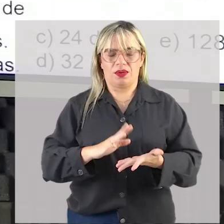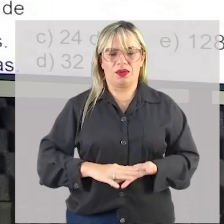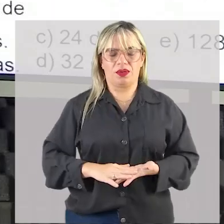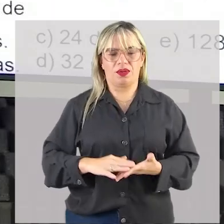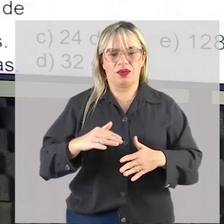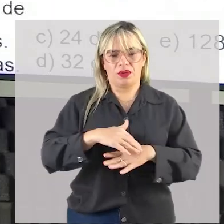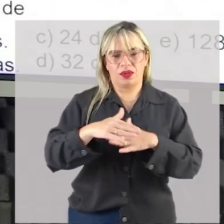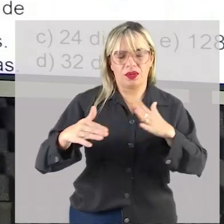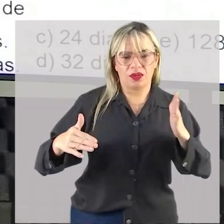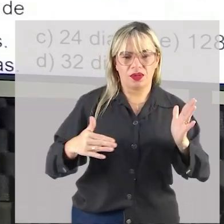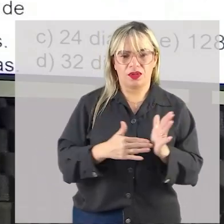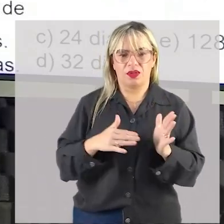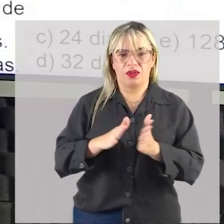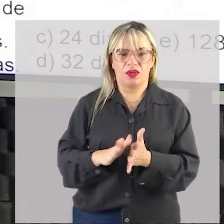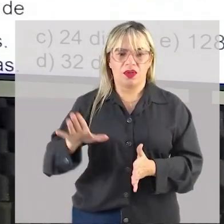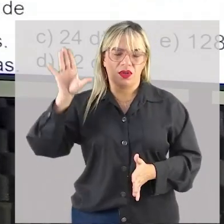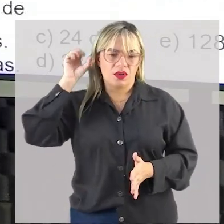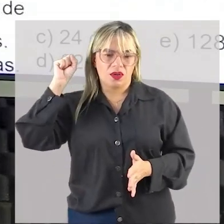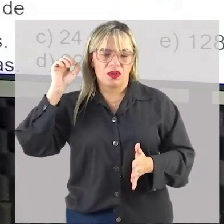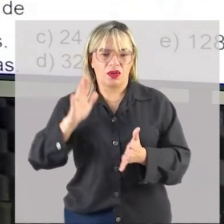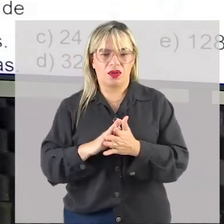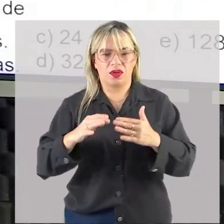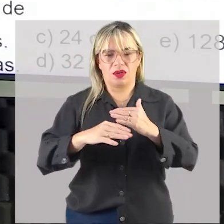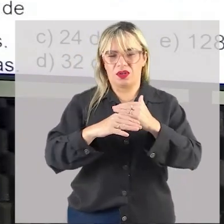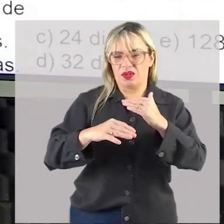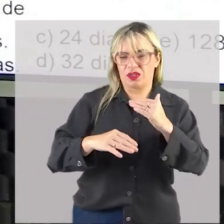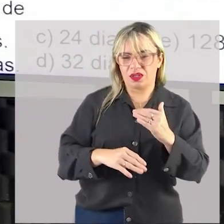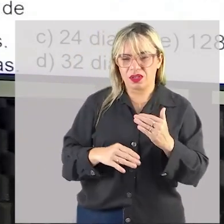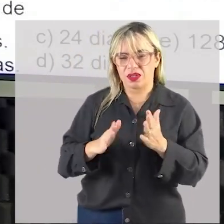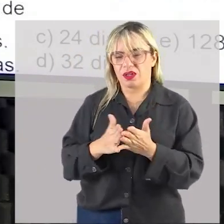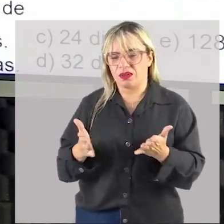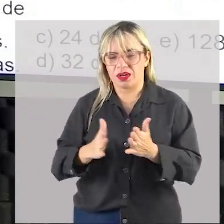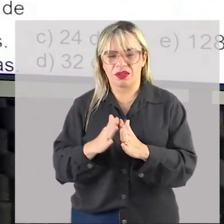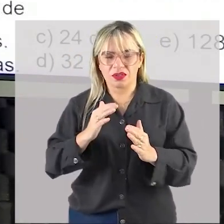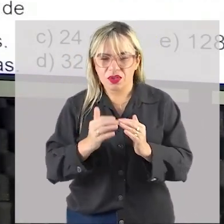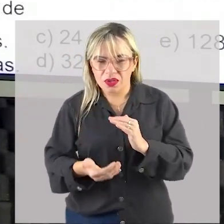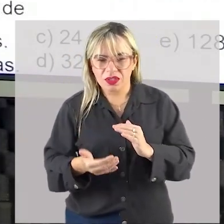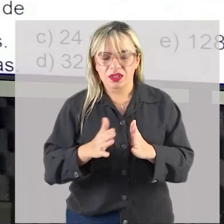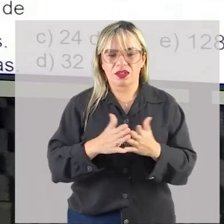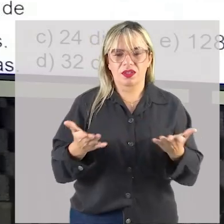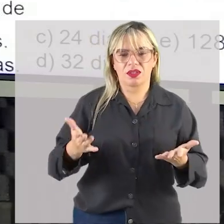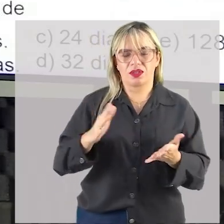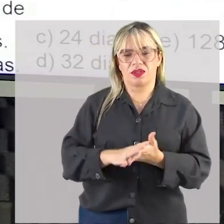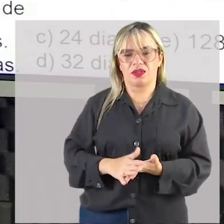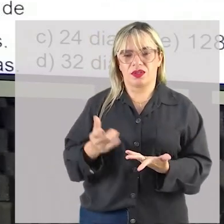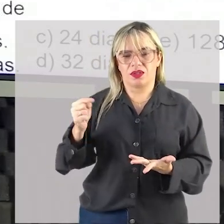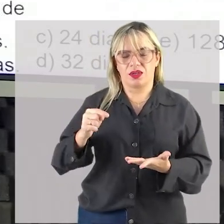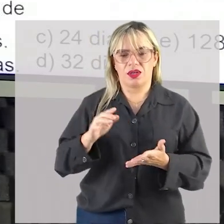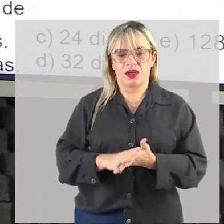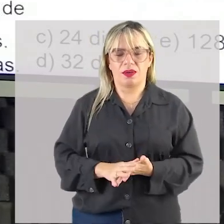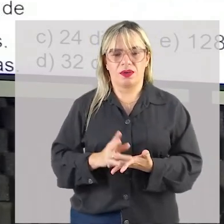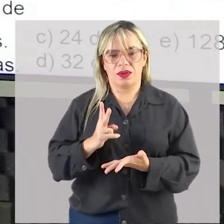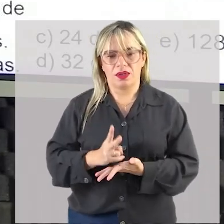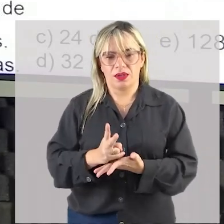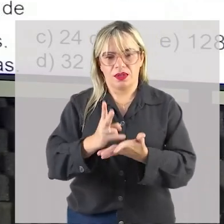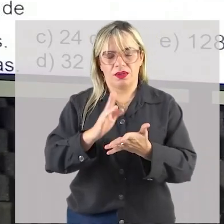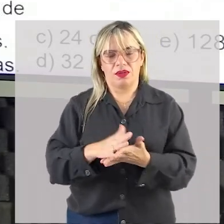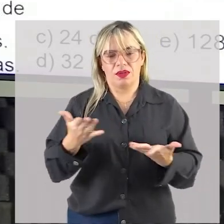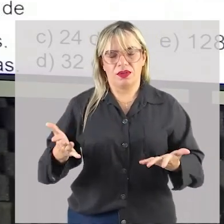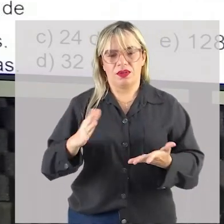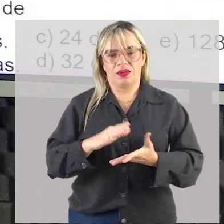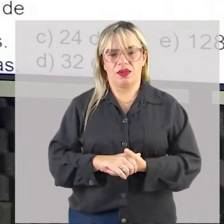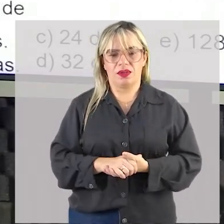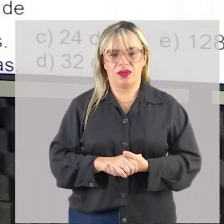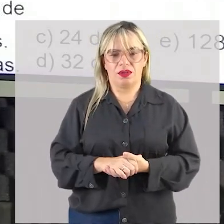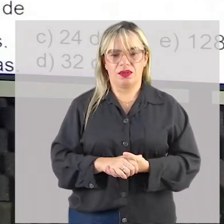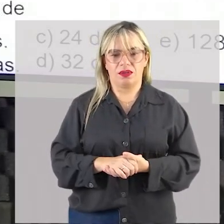Gente, tudo que você escuta instável quer dizer desconfortável. E aí, para poder ficar confortável, simplesmente